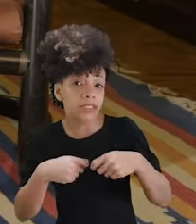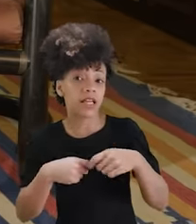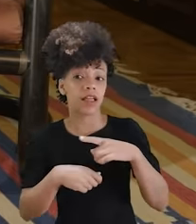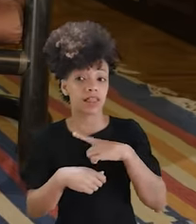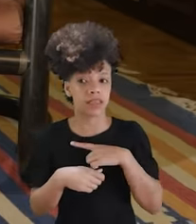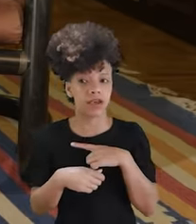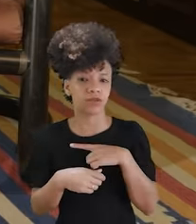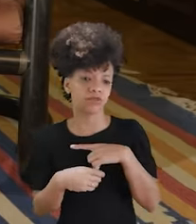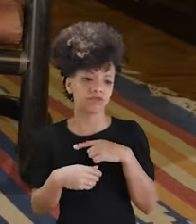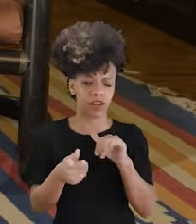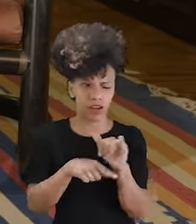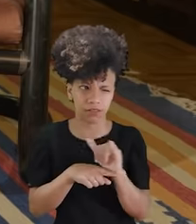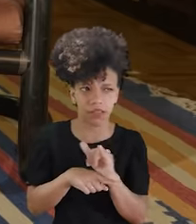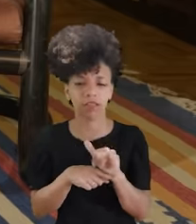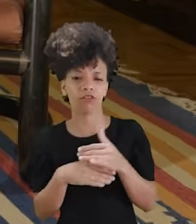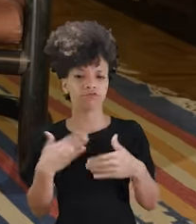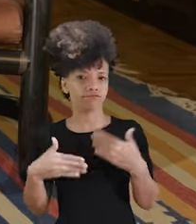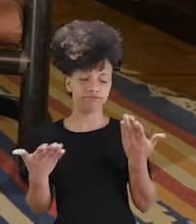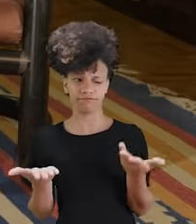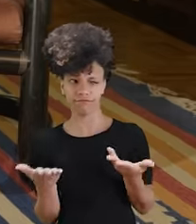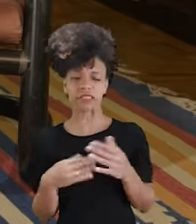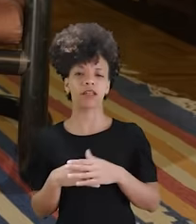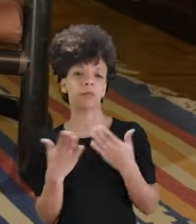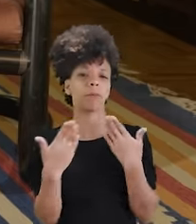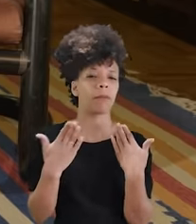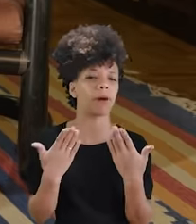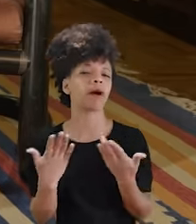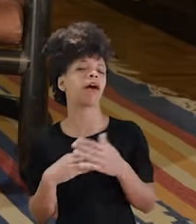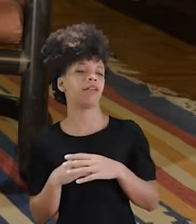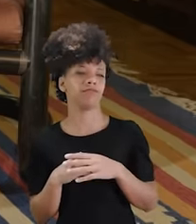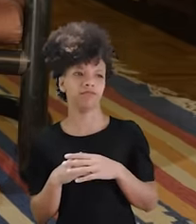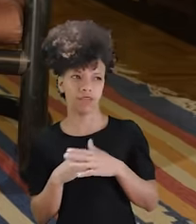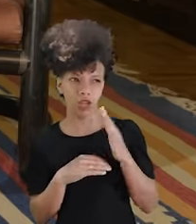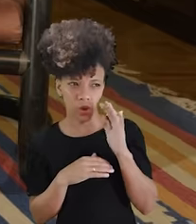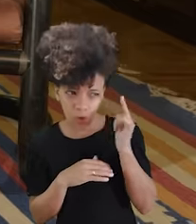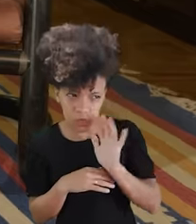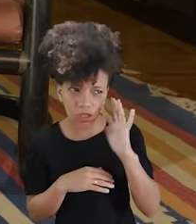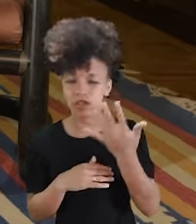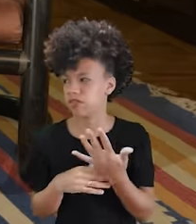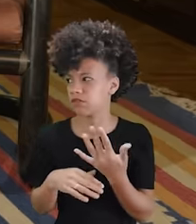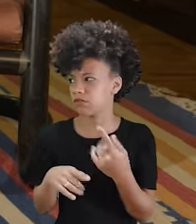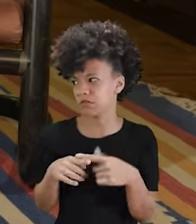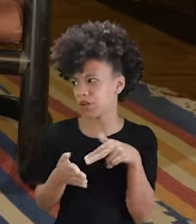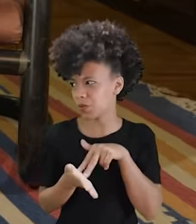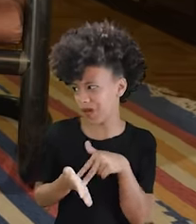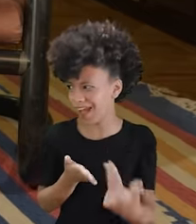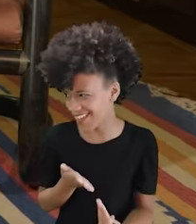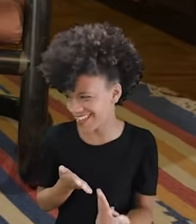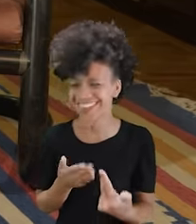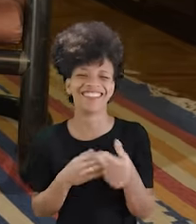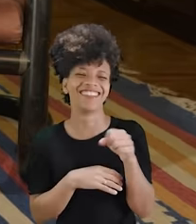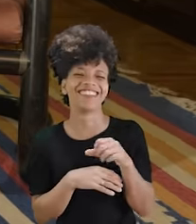você precisa ter um ziriguidum né Tem um Jogo de Cintura né para não cair do